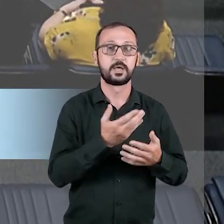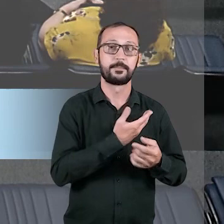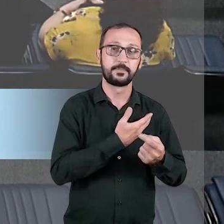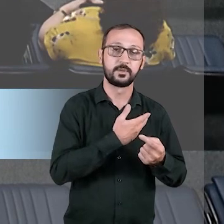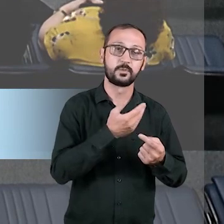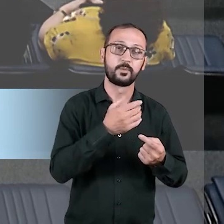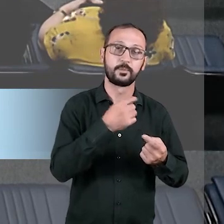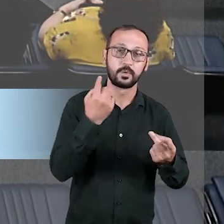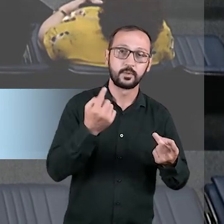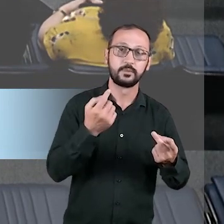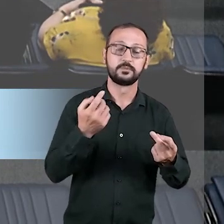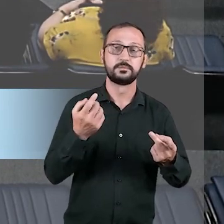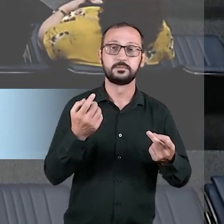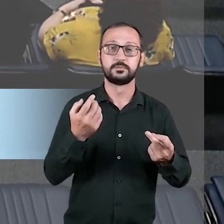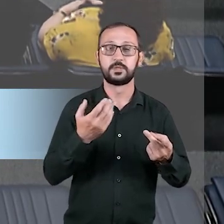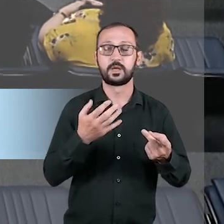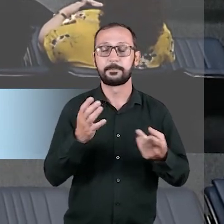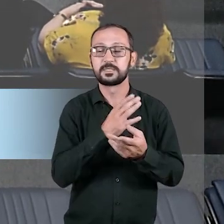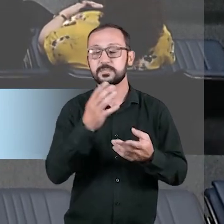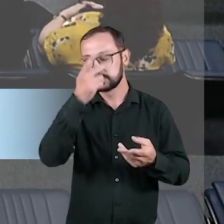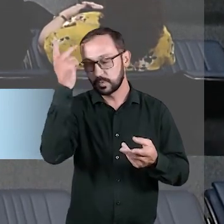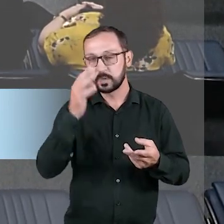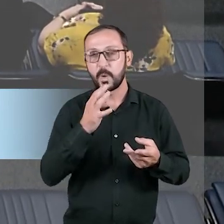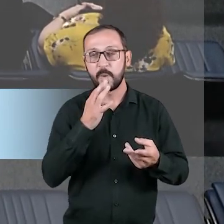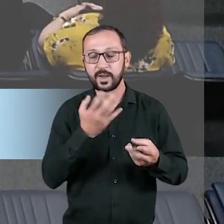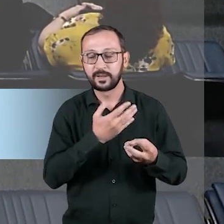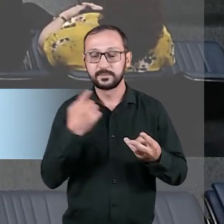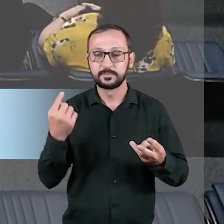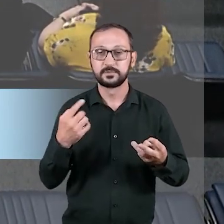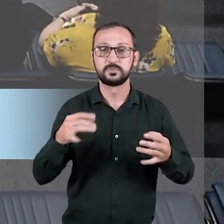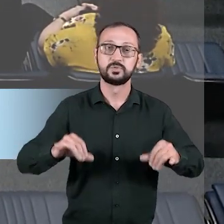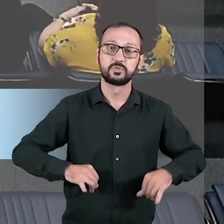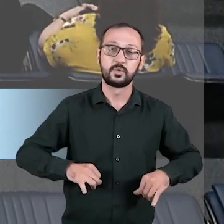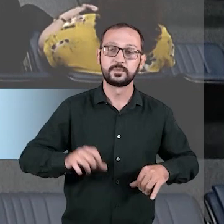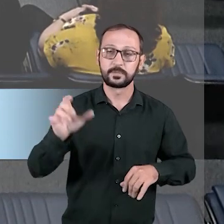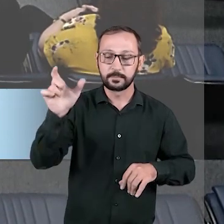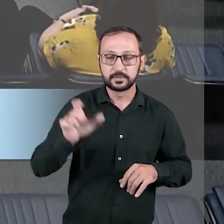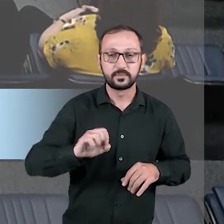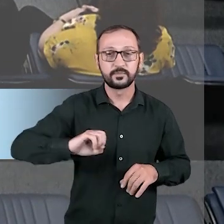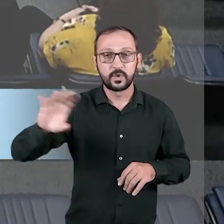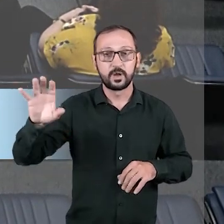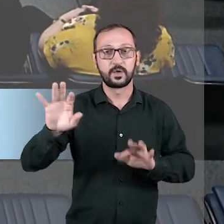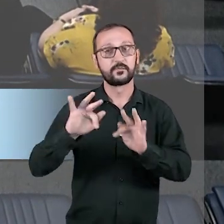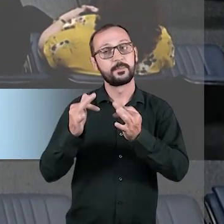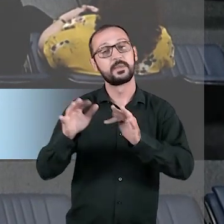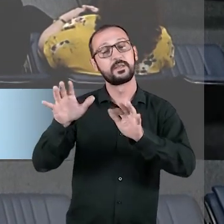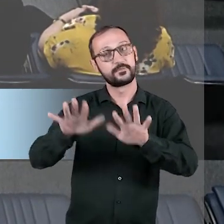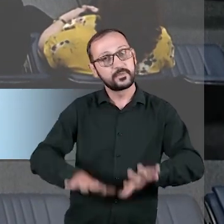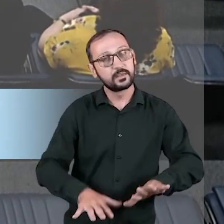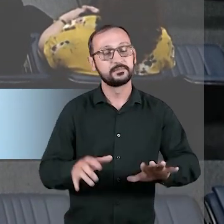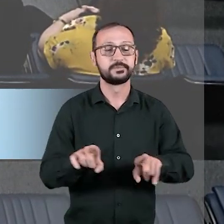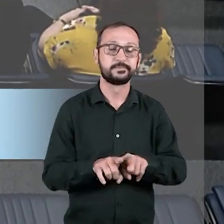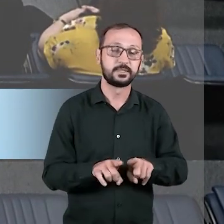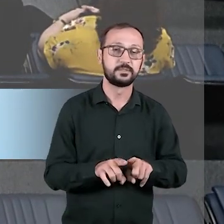perde amigos, perde conhecidos, né? A gente sofre também com essa pessoa que vai e com a família delas